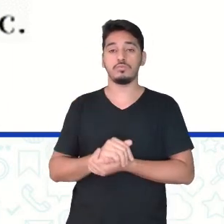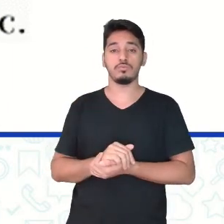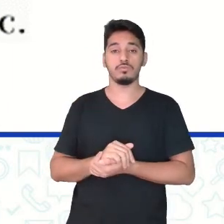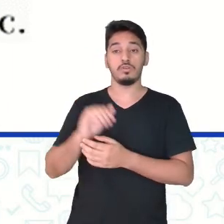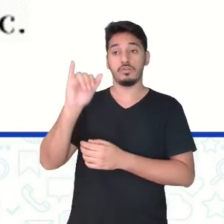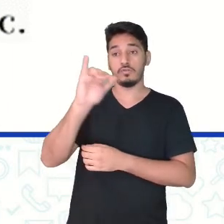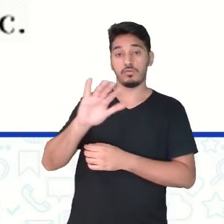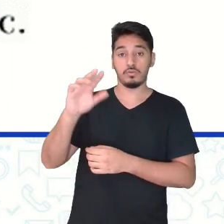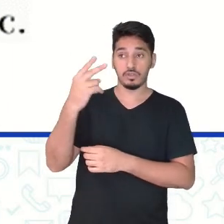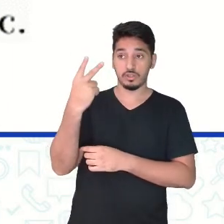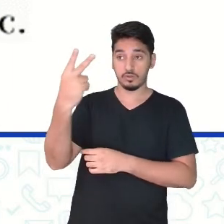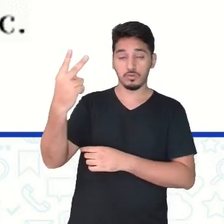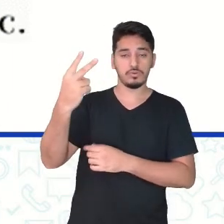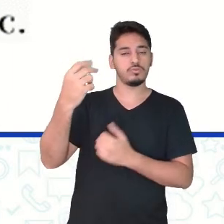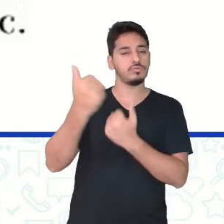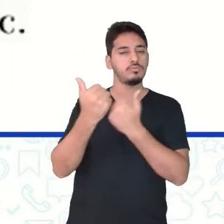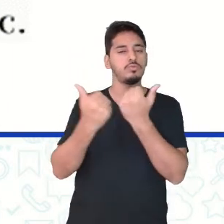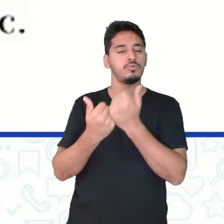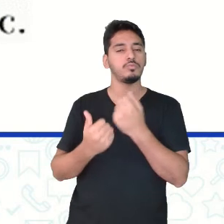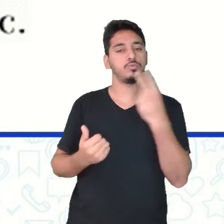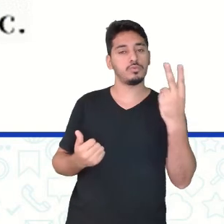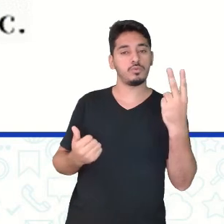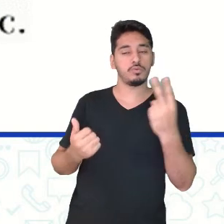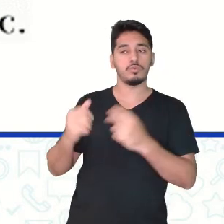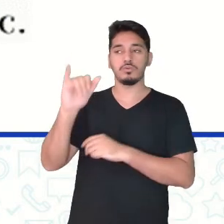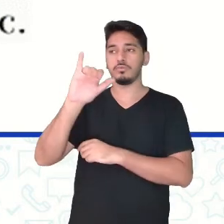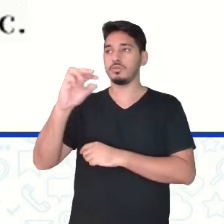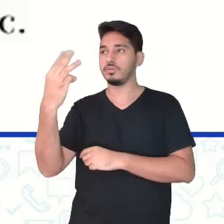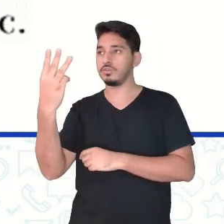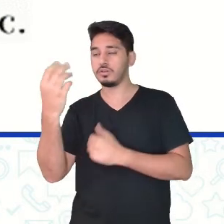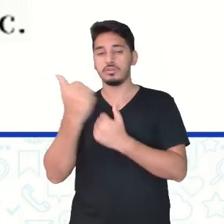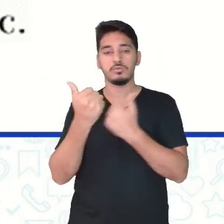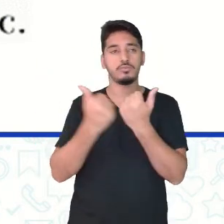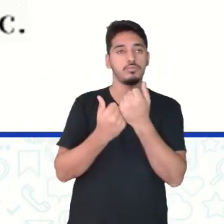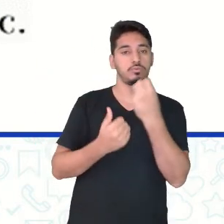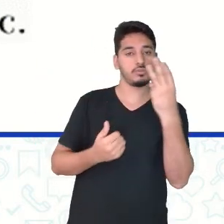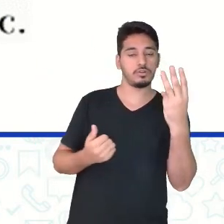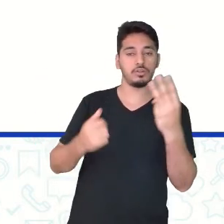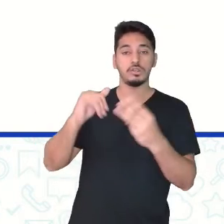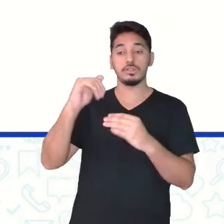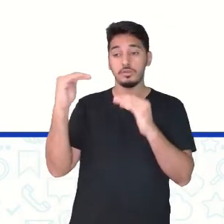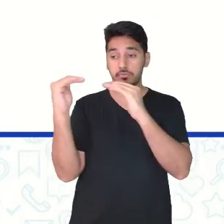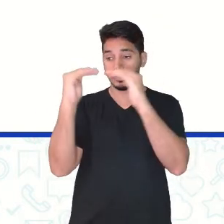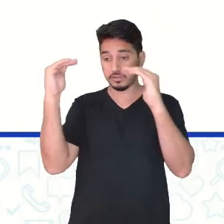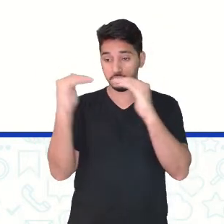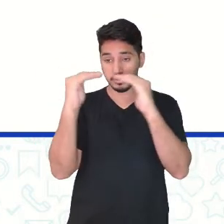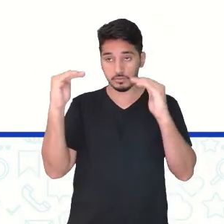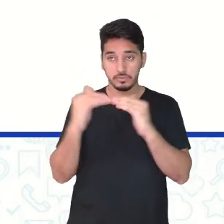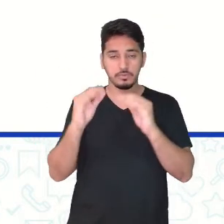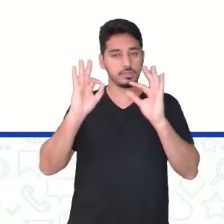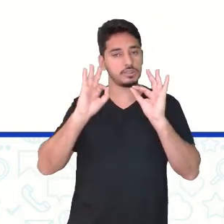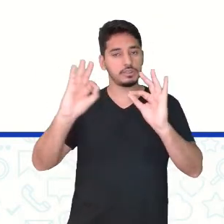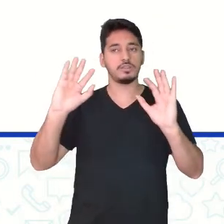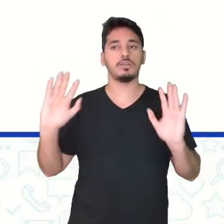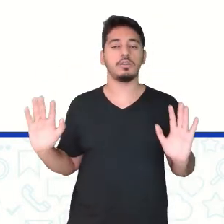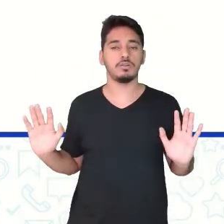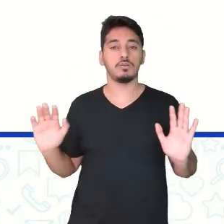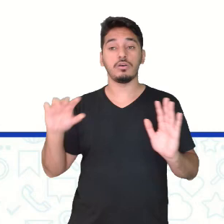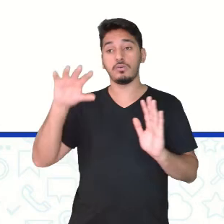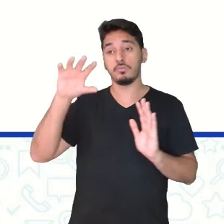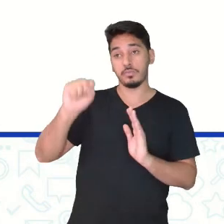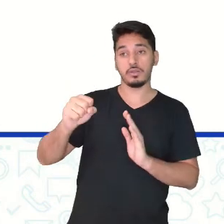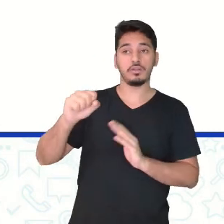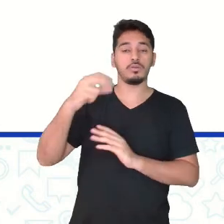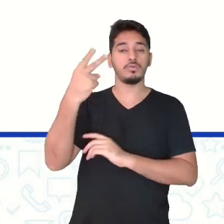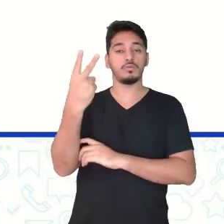lugar de n coloca 2 em cada um deles. Figura 3 no lugar de n coloca 3. Se bater o padrão em todos é porque está correto. Aí eu peguei